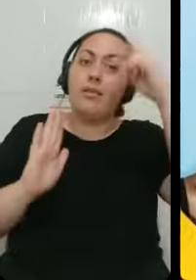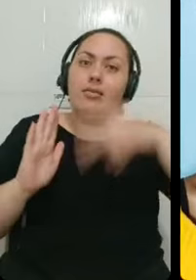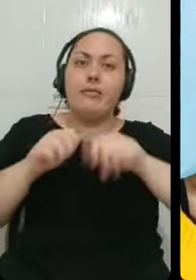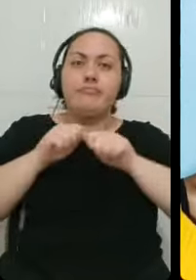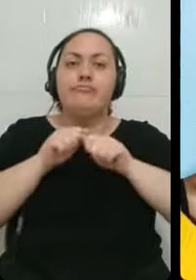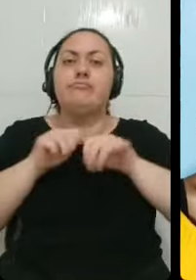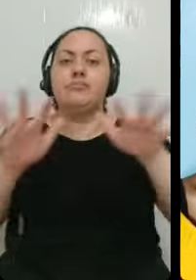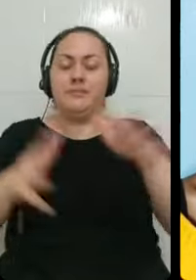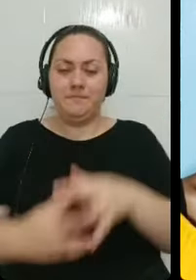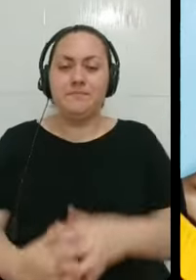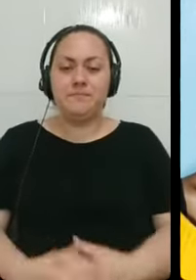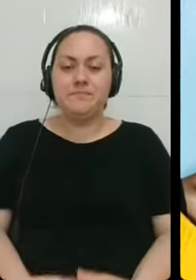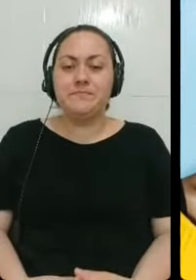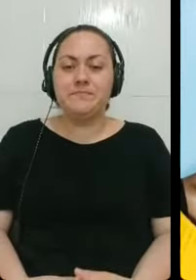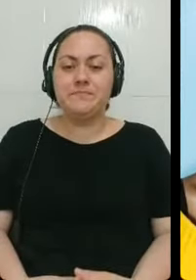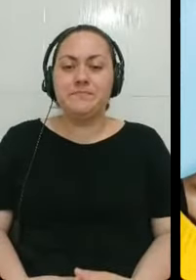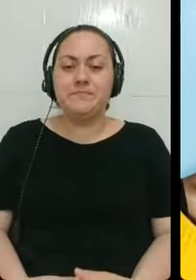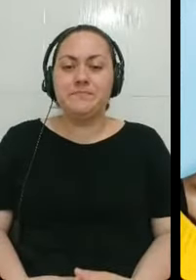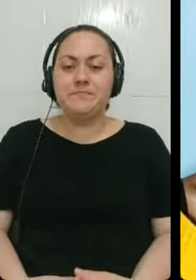sendo o